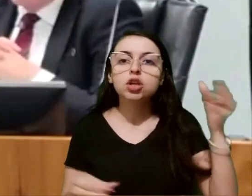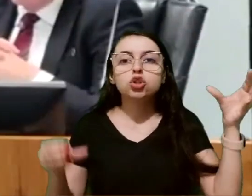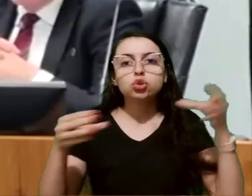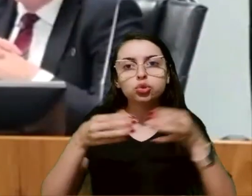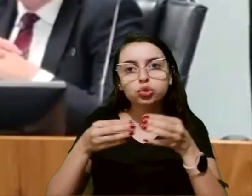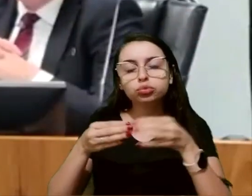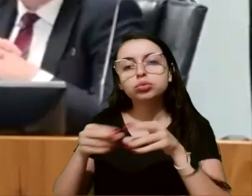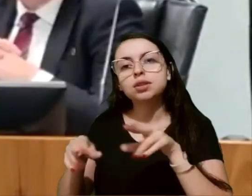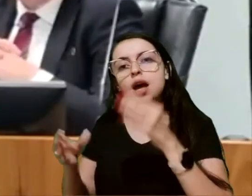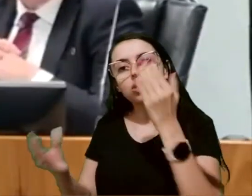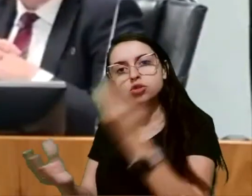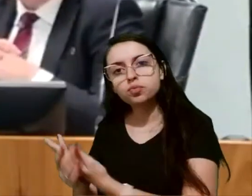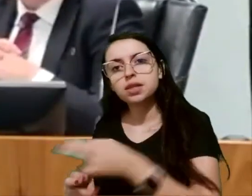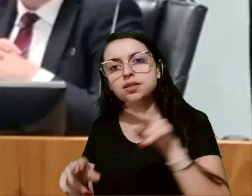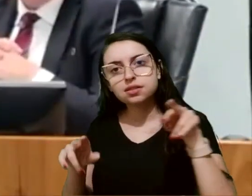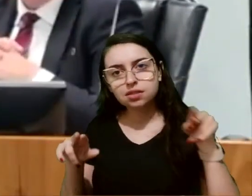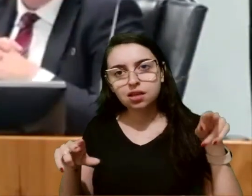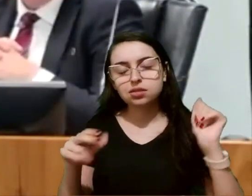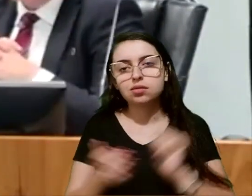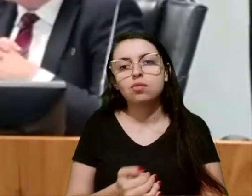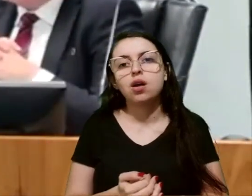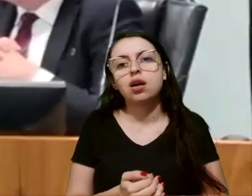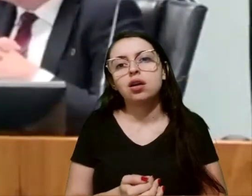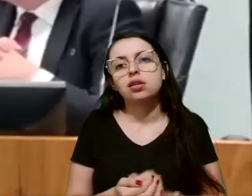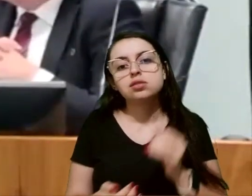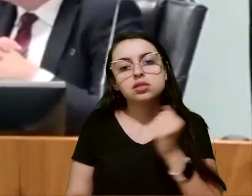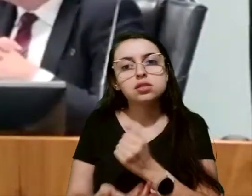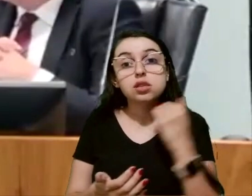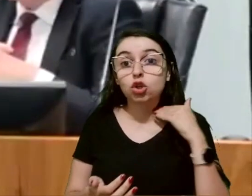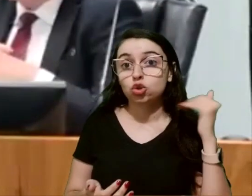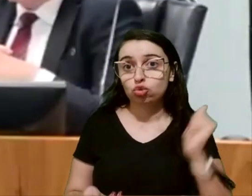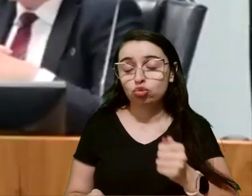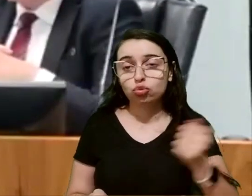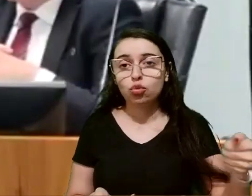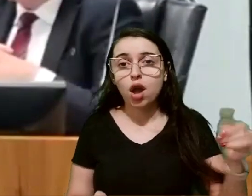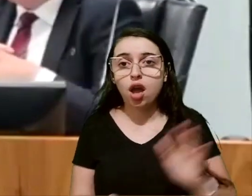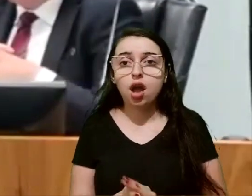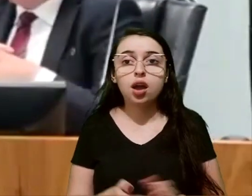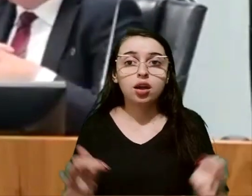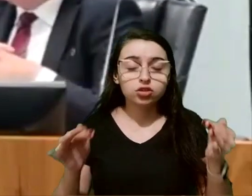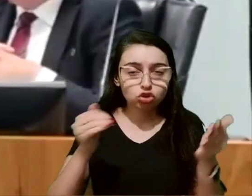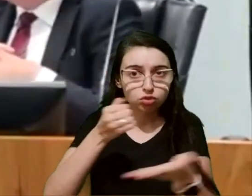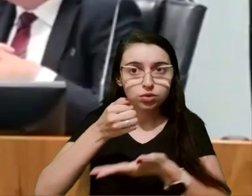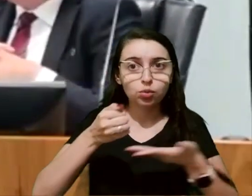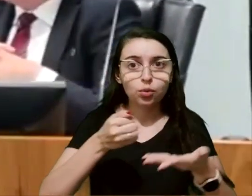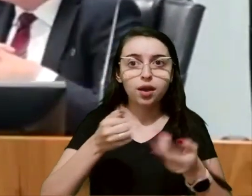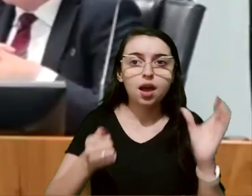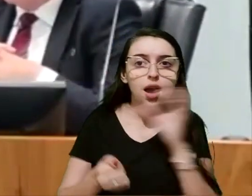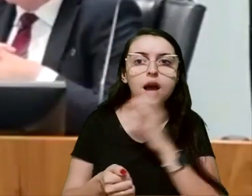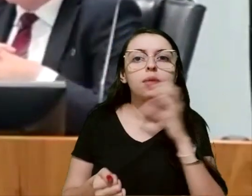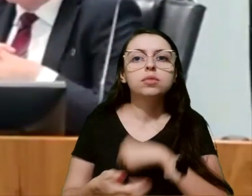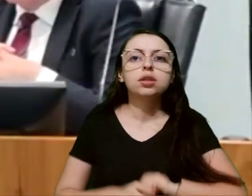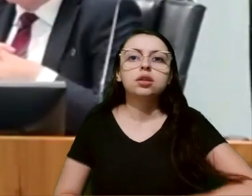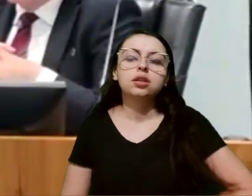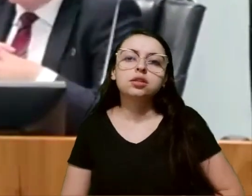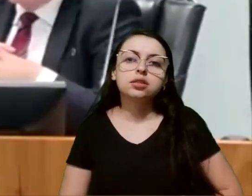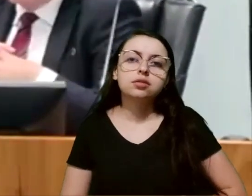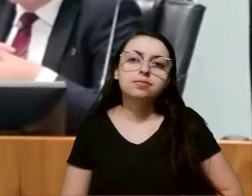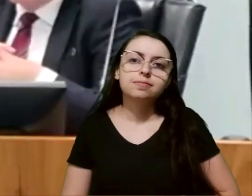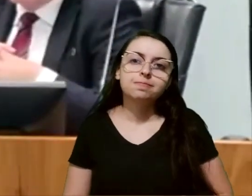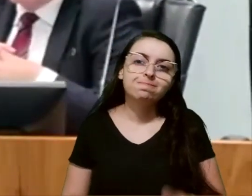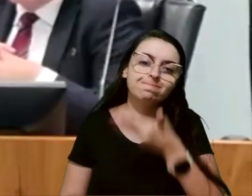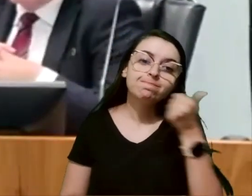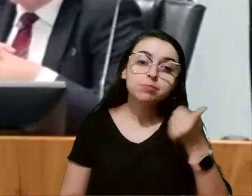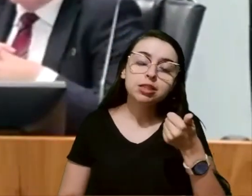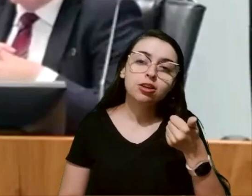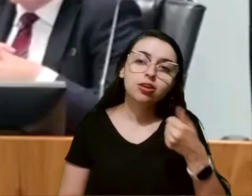no fundo, quando você faz isso, significa o seguinte, que o custo marginal para julgar cada caso adicional do magistrado cai. Então ele fica mais eficiente.